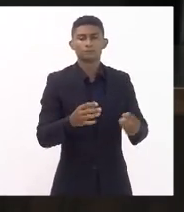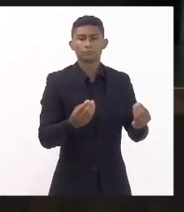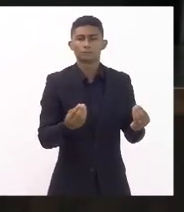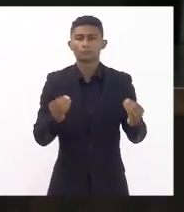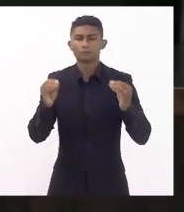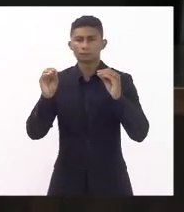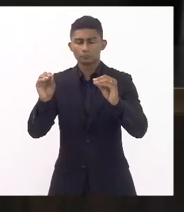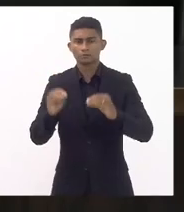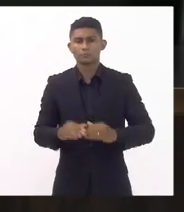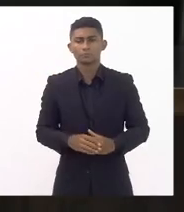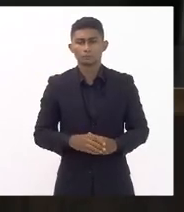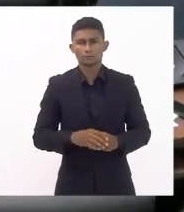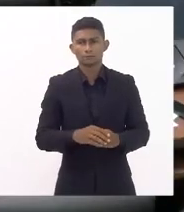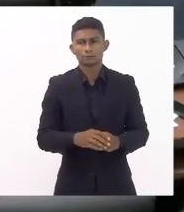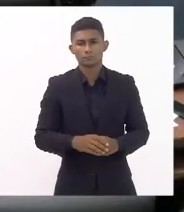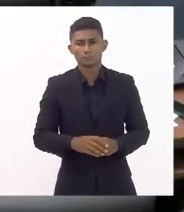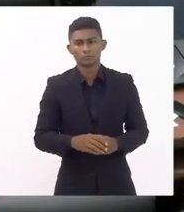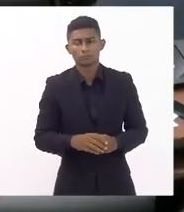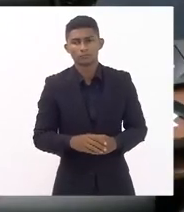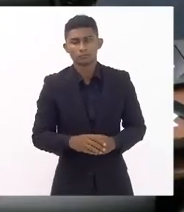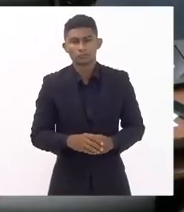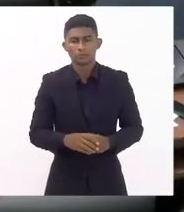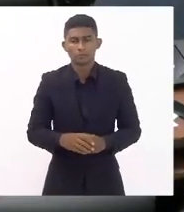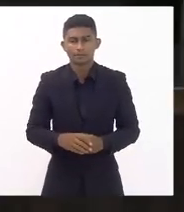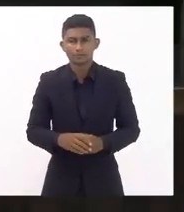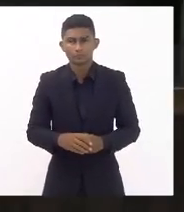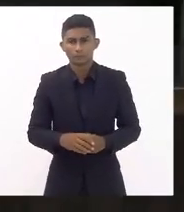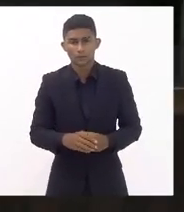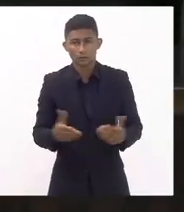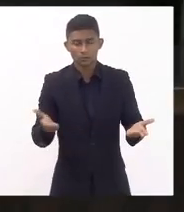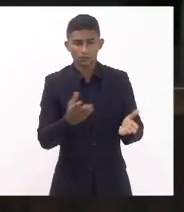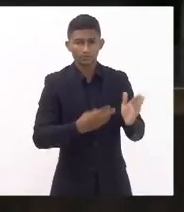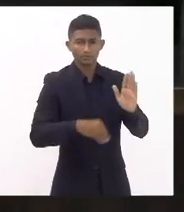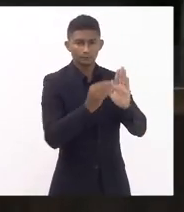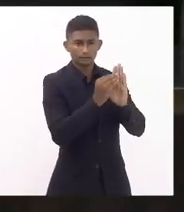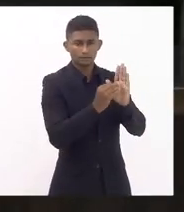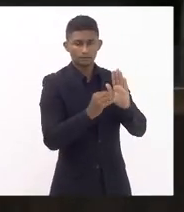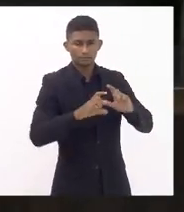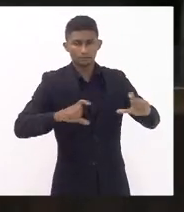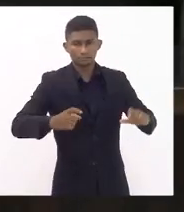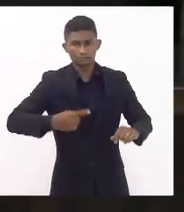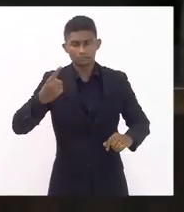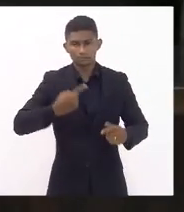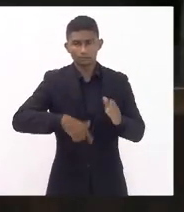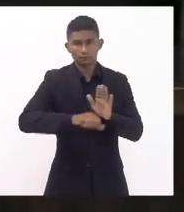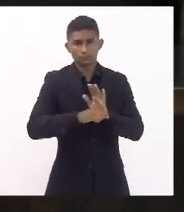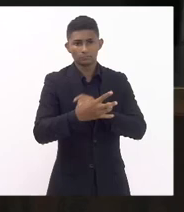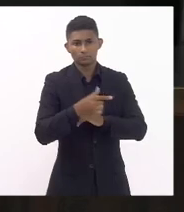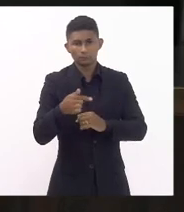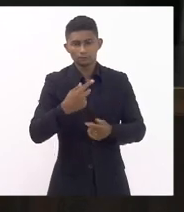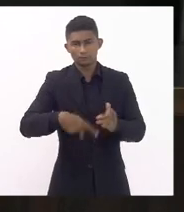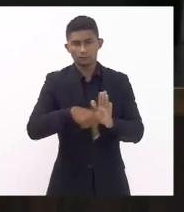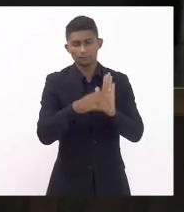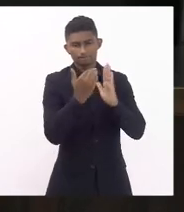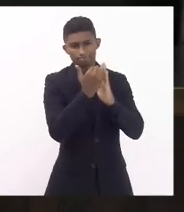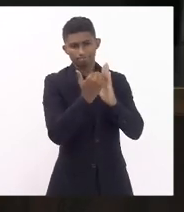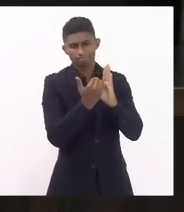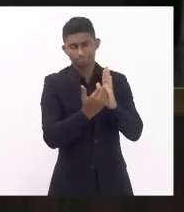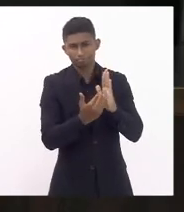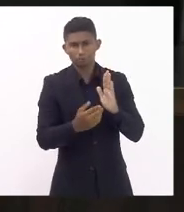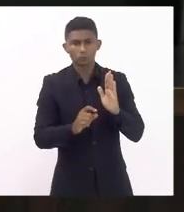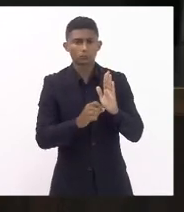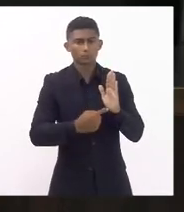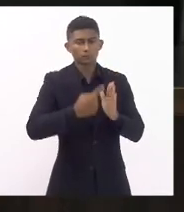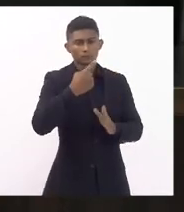publicação. Declaração de voto ao final, por favor. Incluído na ordem do dia, de acordo com o parágrafo 1º do artigo 47 do Regimento Interno, em tramitação ordinária, em